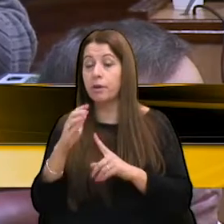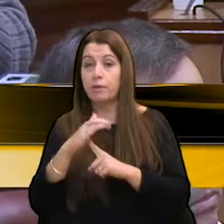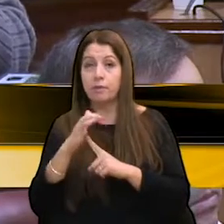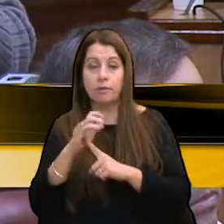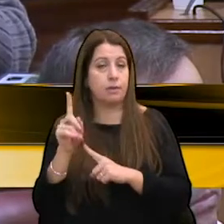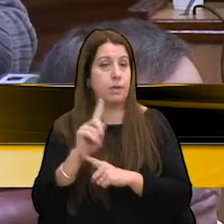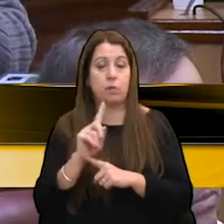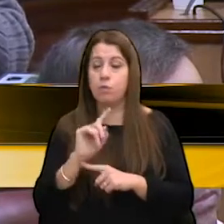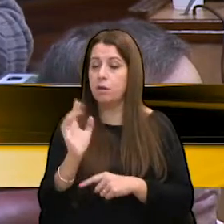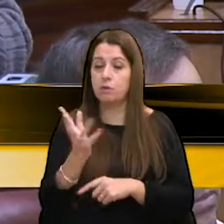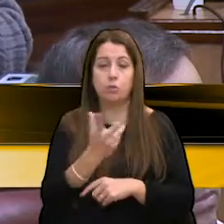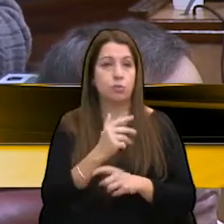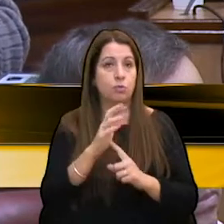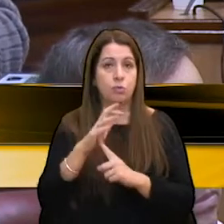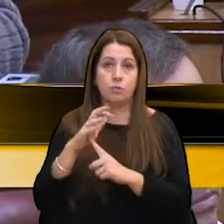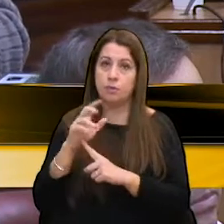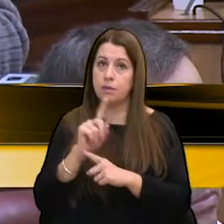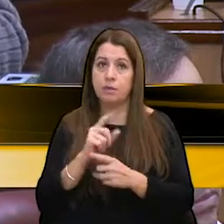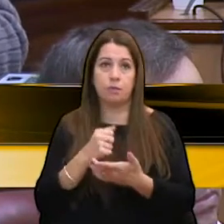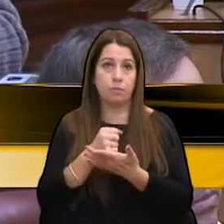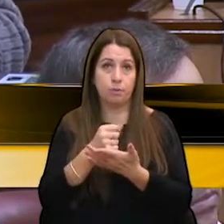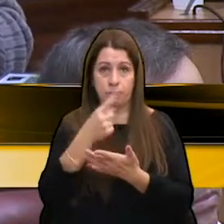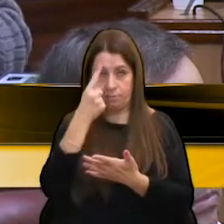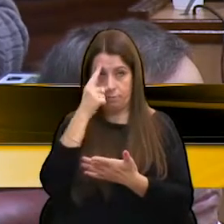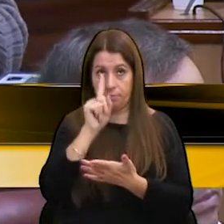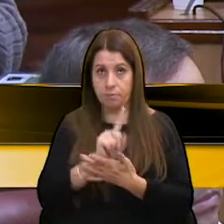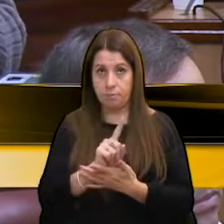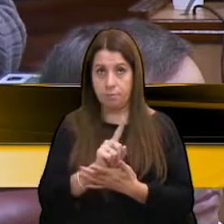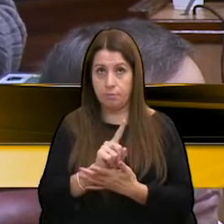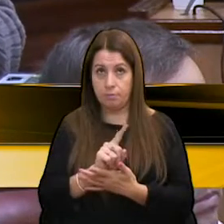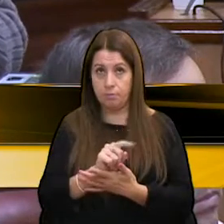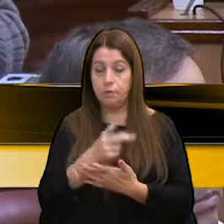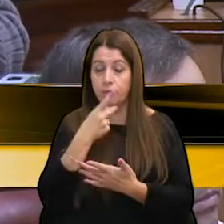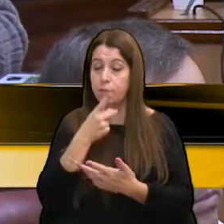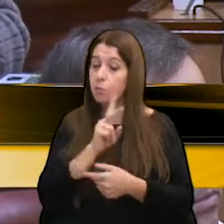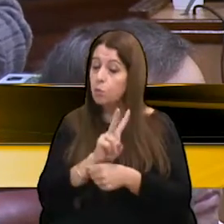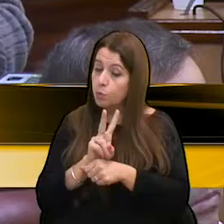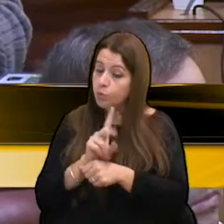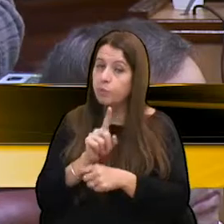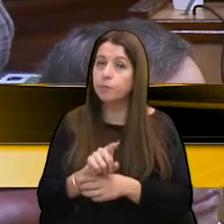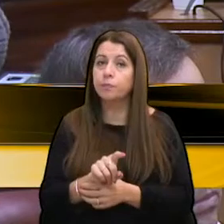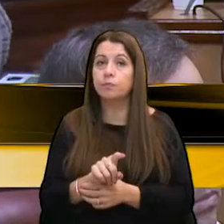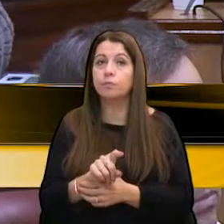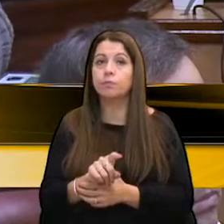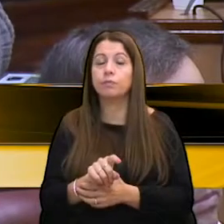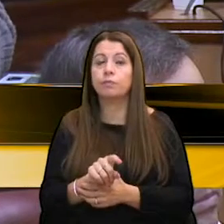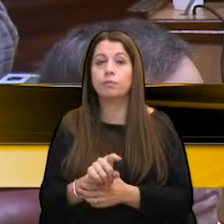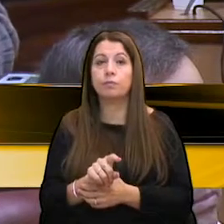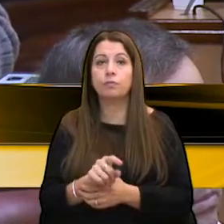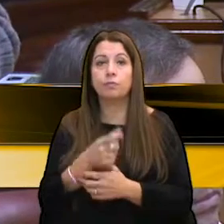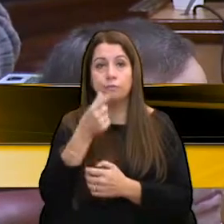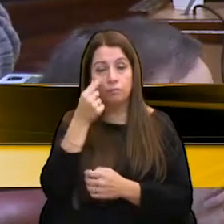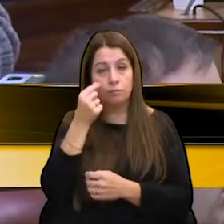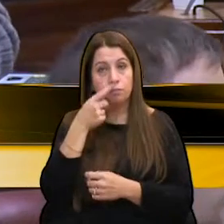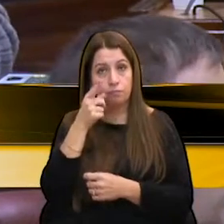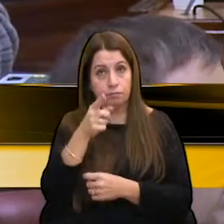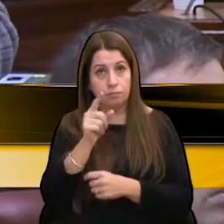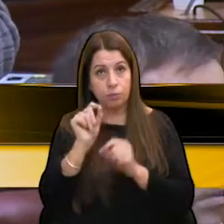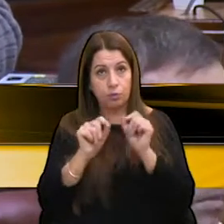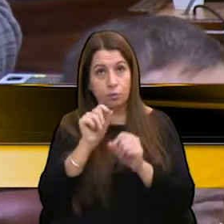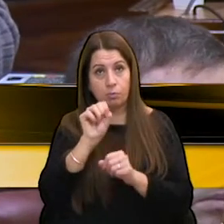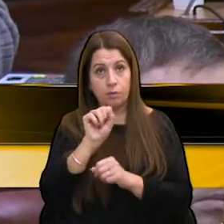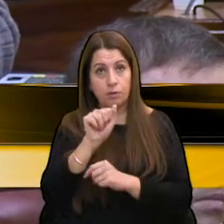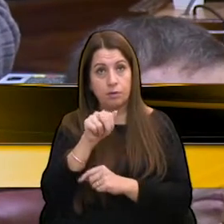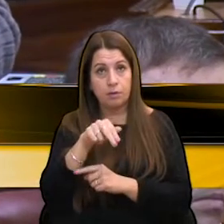Então, não são todos os feirantes que estão apoiando essa ideia. Então, tem que ser revista com muita cautela. Agora, vereador Friso, a sua fala a respeito do